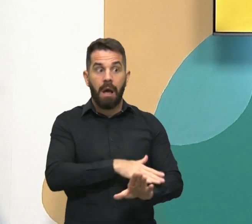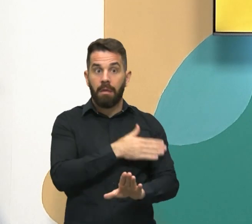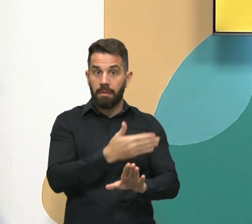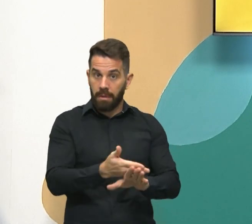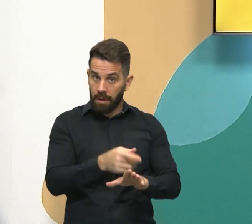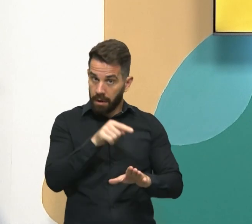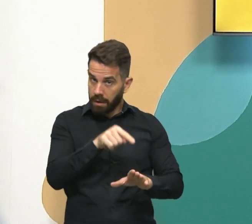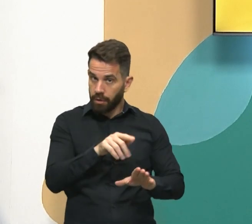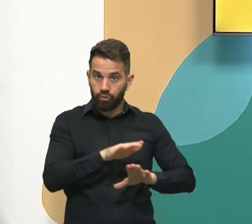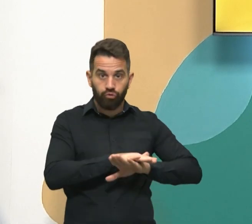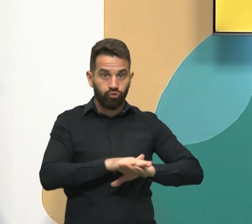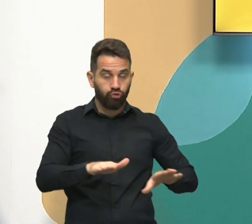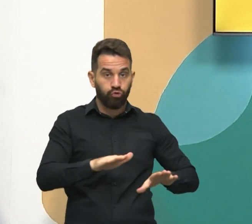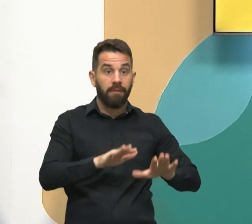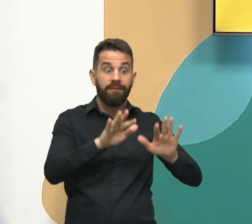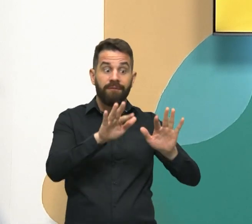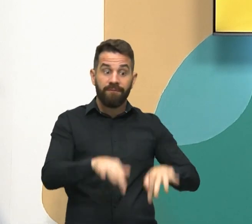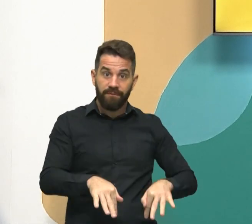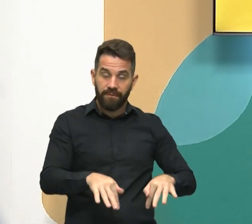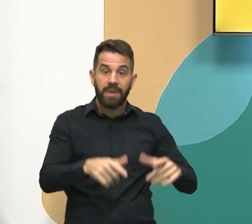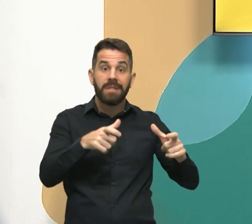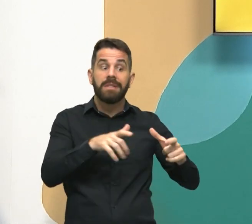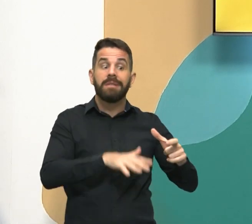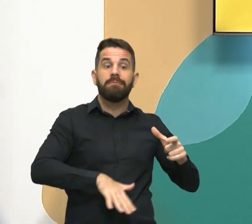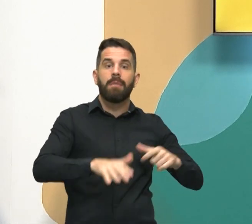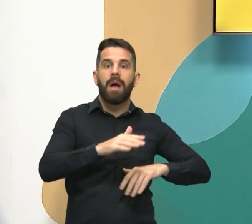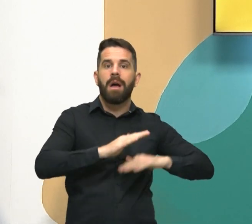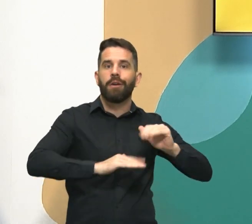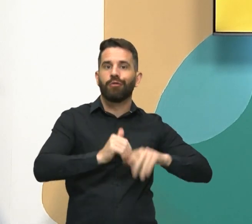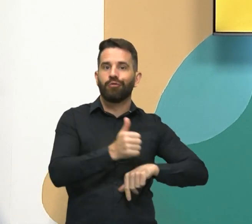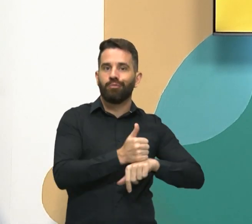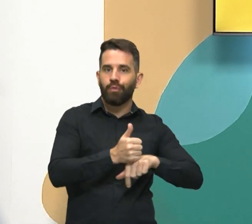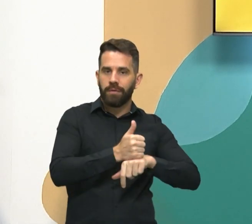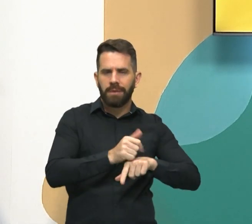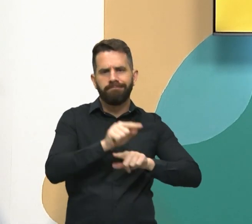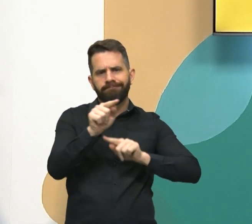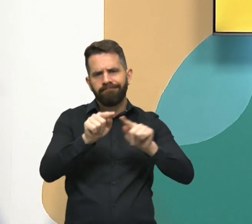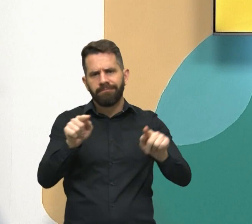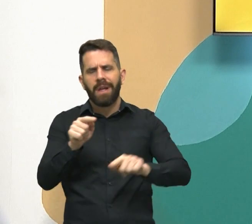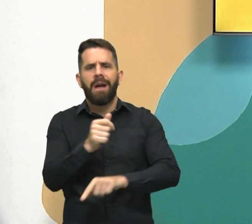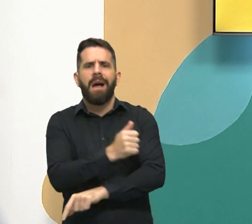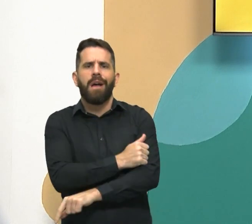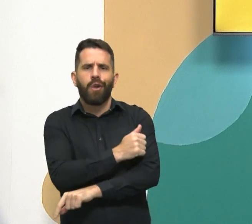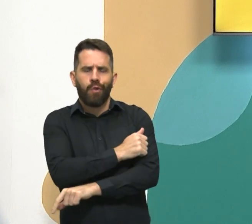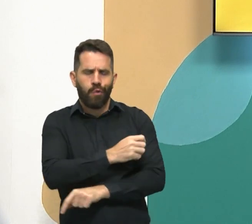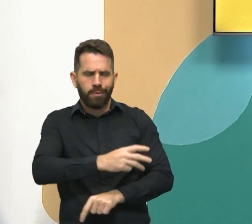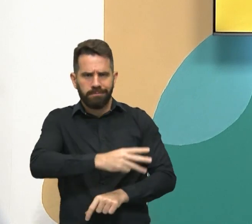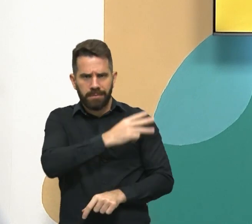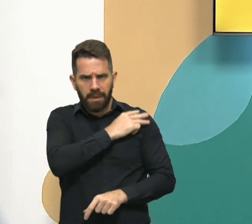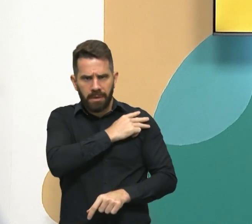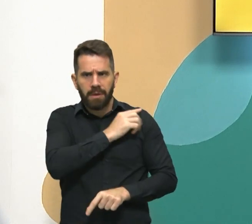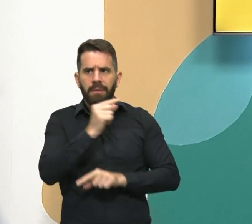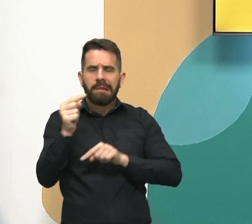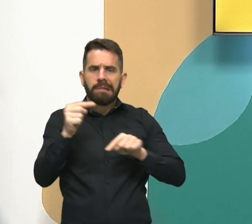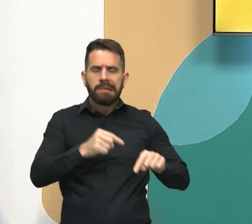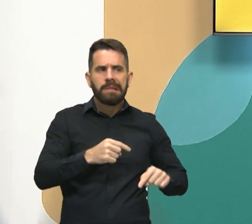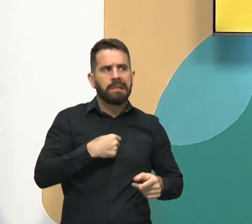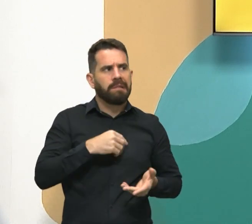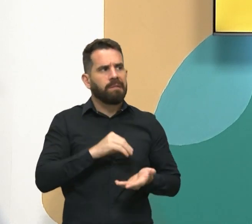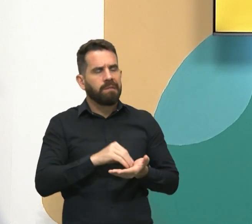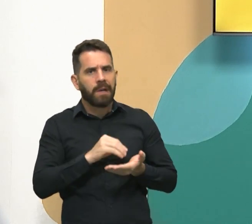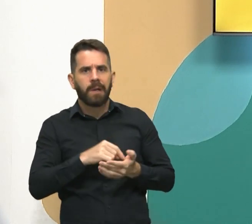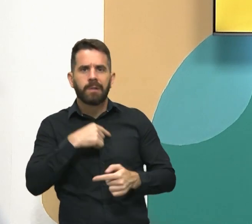na Universidade Federal de Goiás. Então, você que é aluno do ensino médio, que ainda não decidiu o curso que você quer cursar